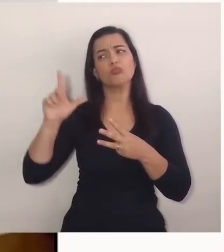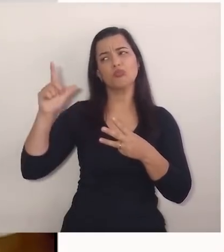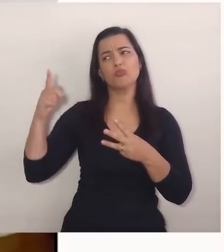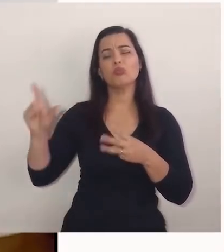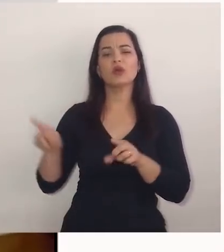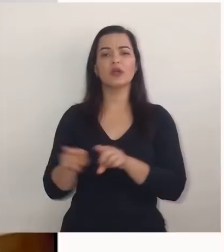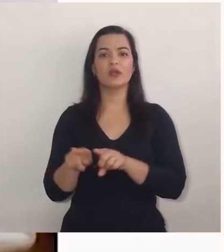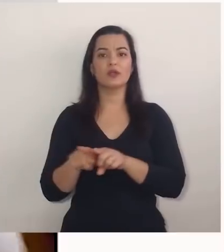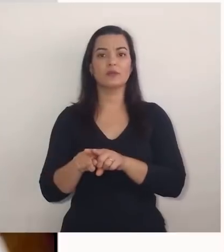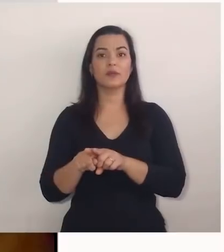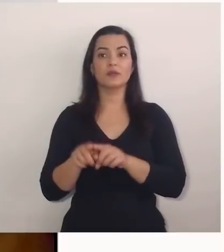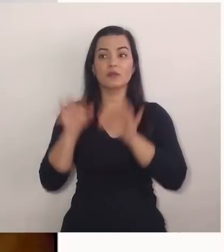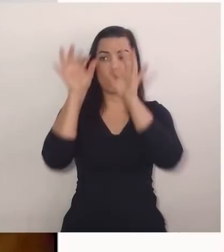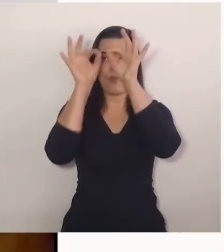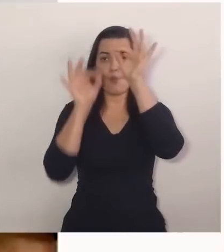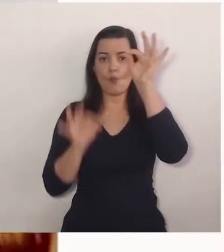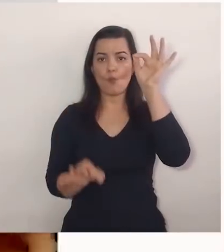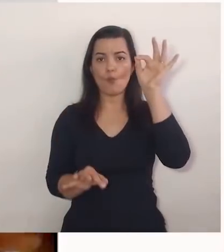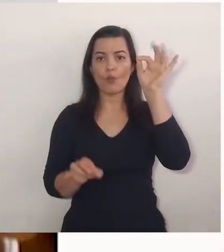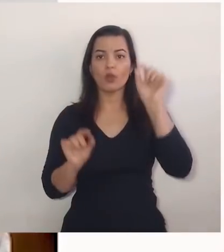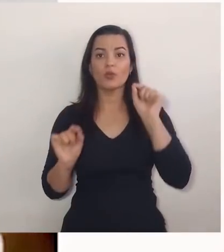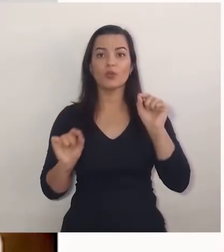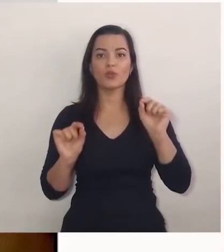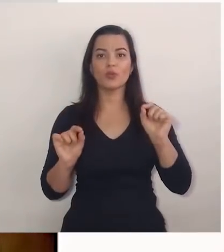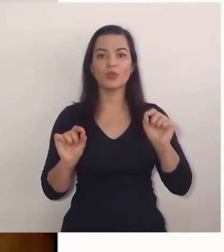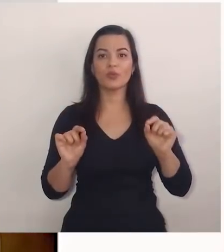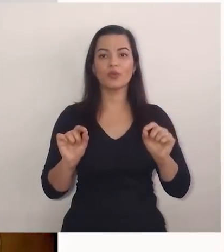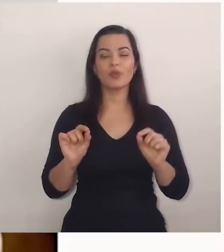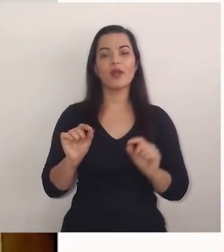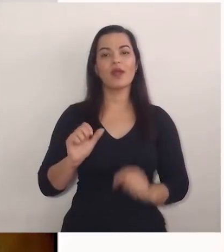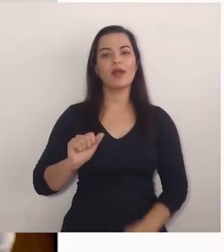daqui é um arame, de onde sai o som.